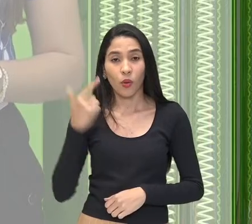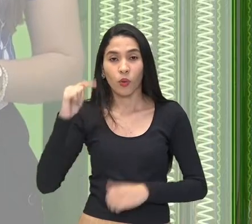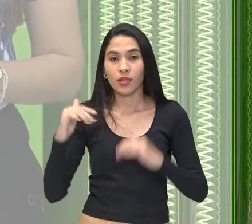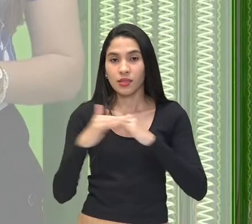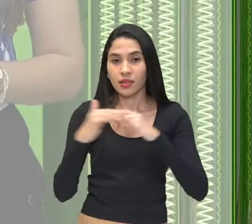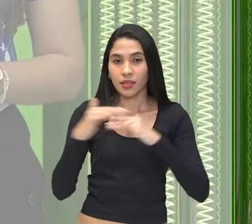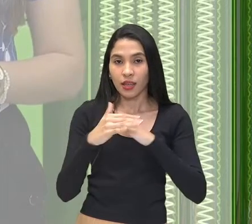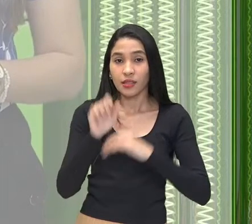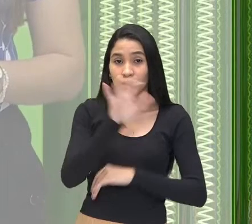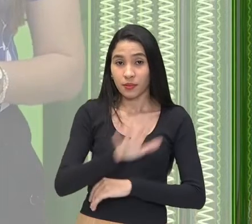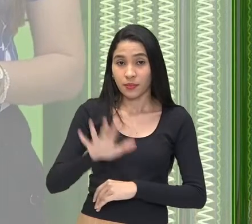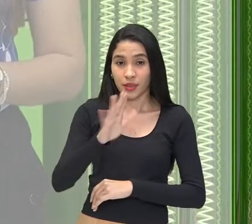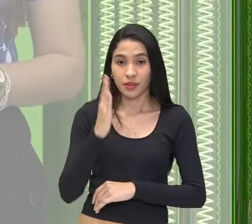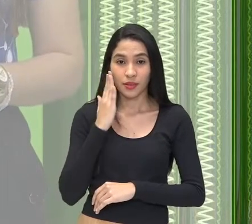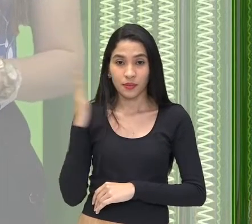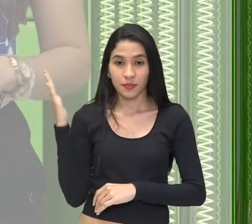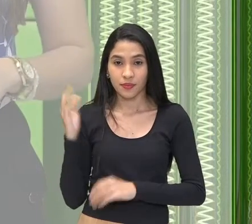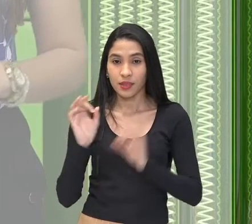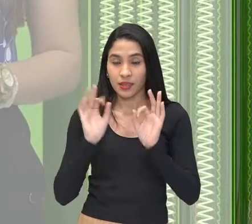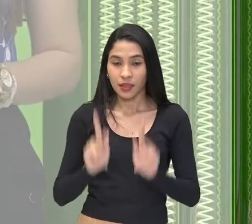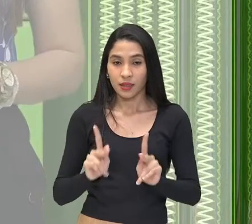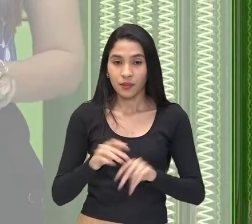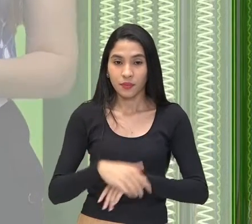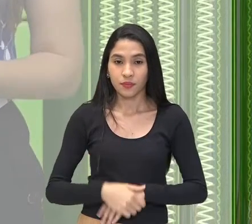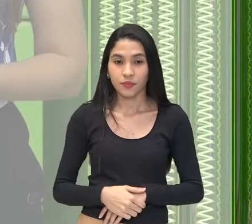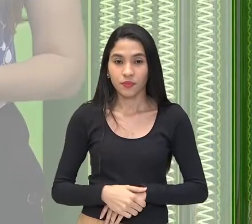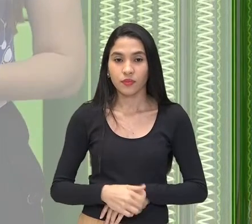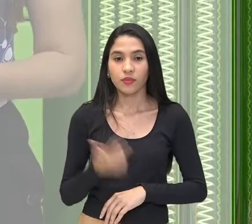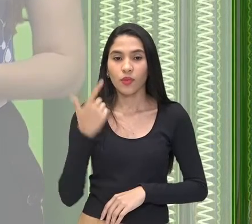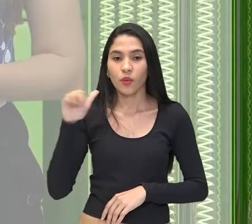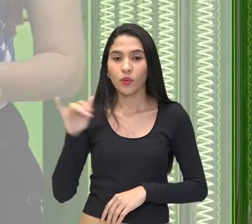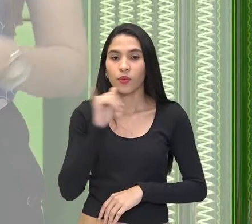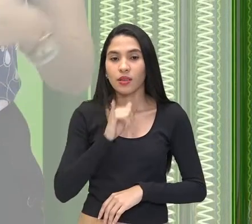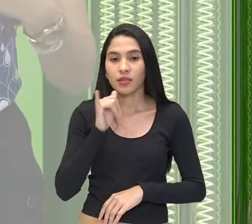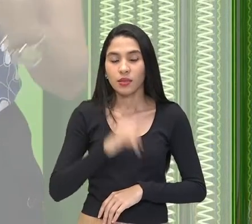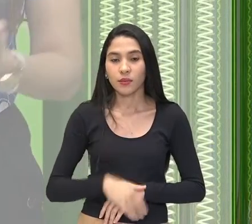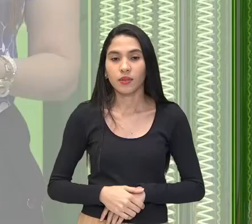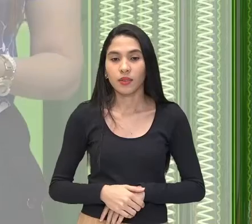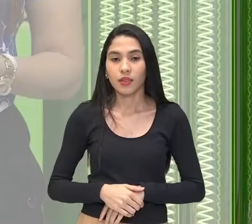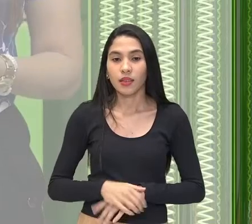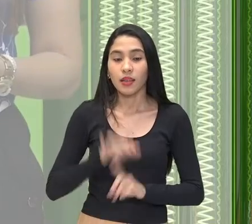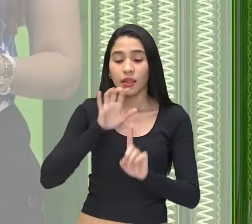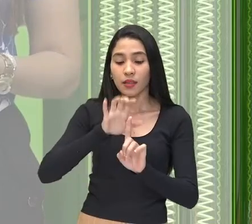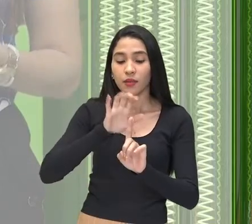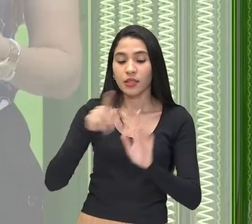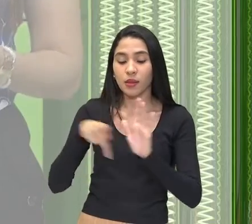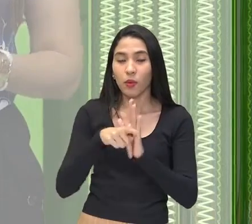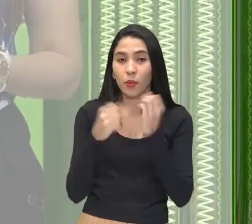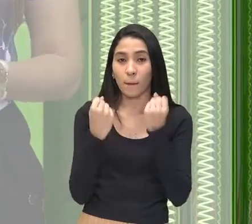nossa imagem, certo? Um outro exemplo da influência da